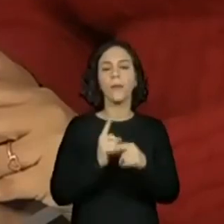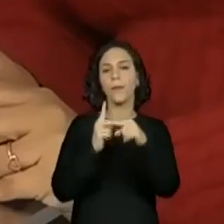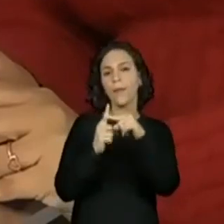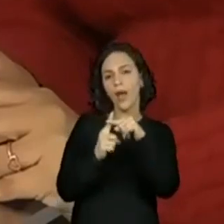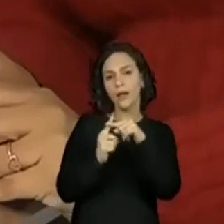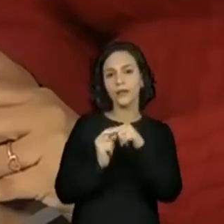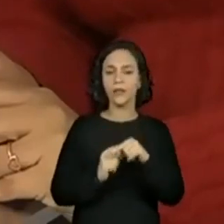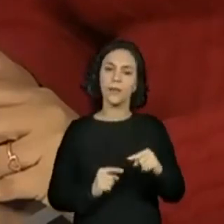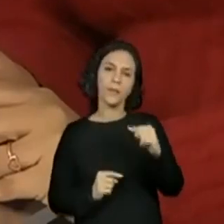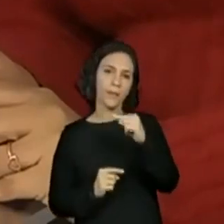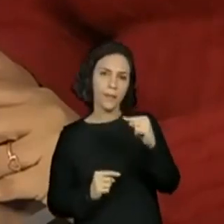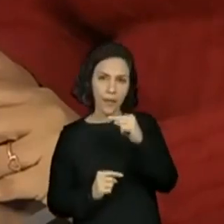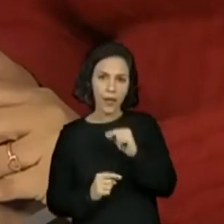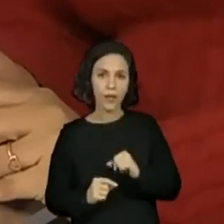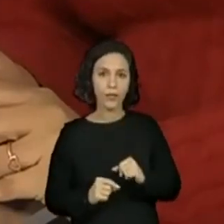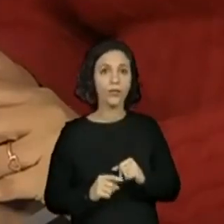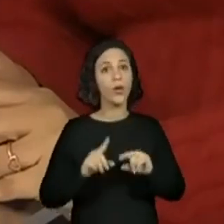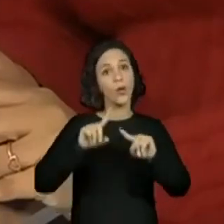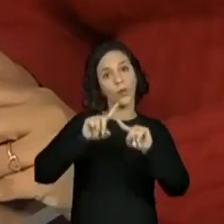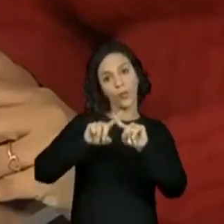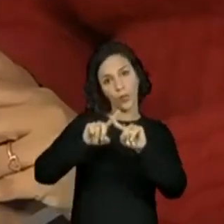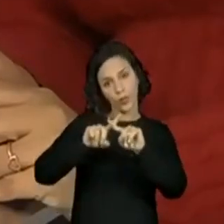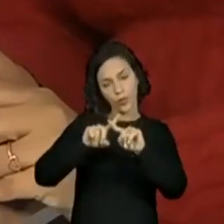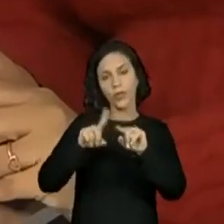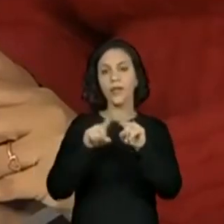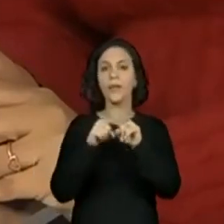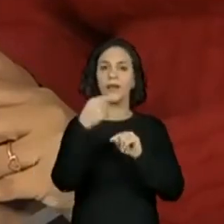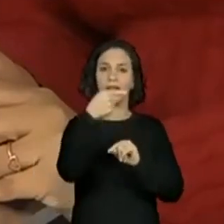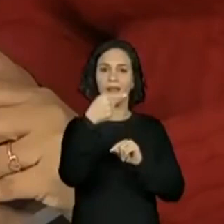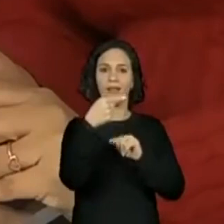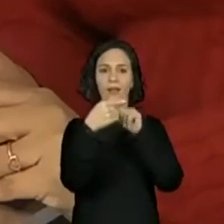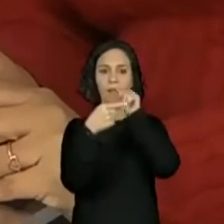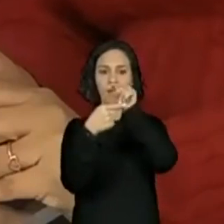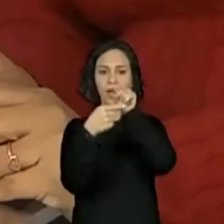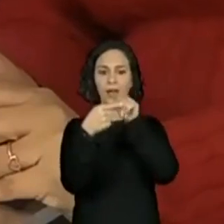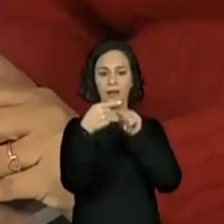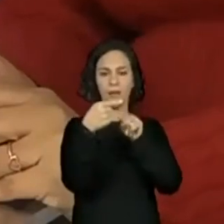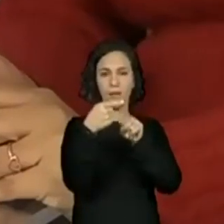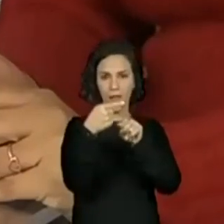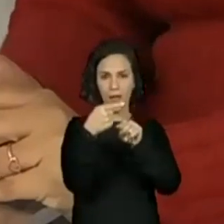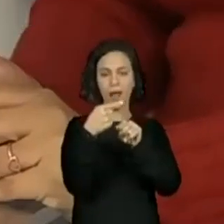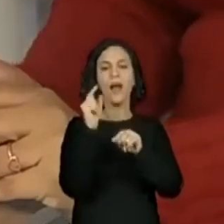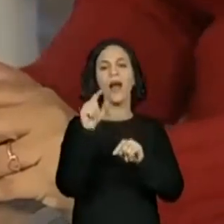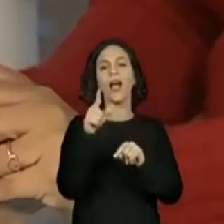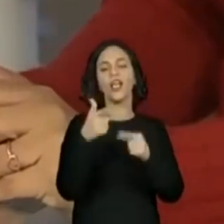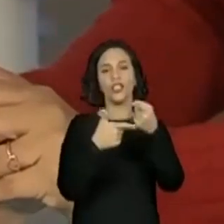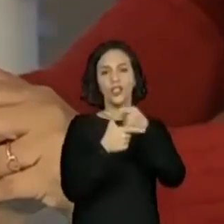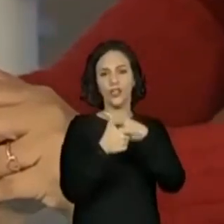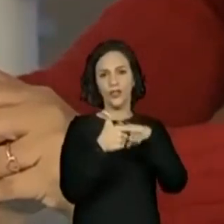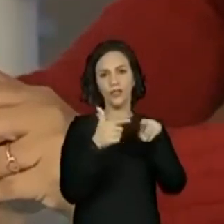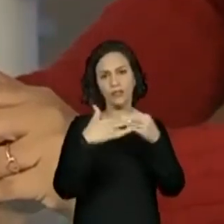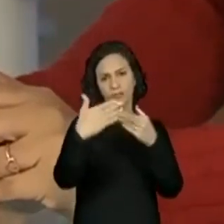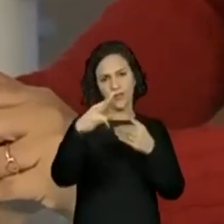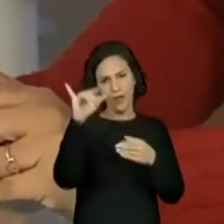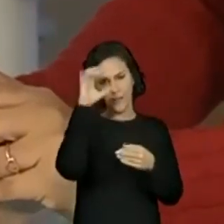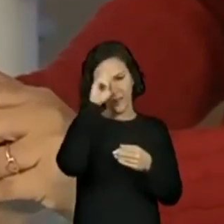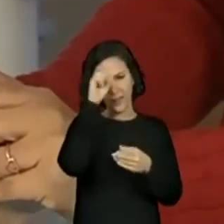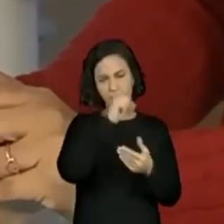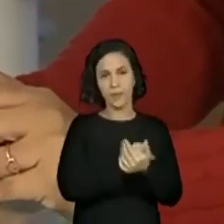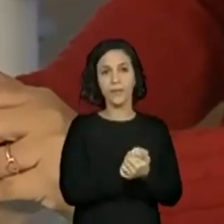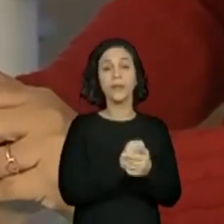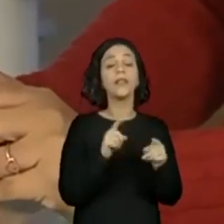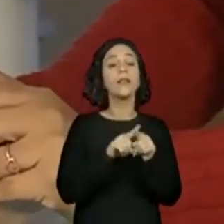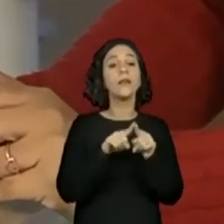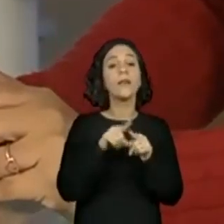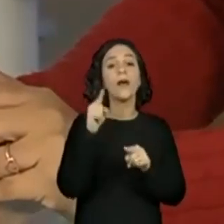ou subtração, ou até multiplicação e divisão, que vocês aprenderão mais à frente. E aí colocamos aqui também o sinal